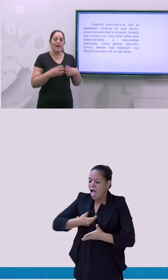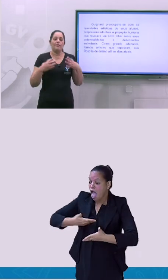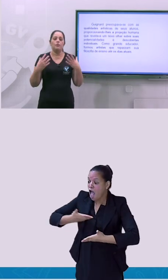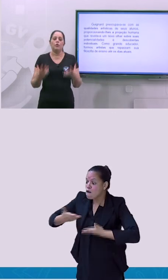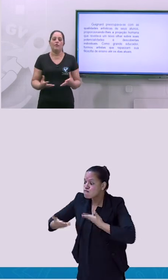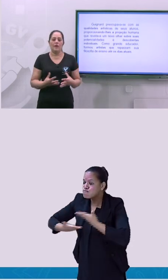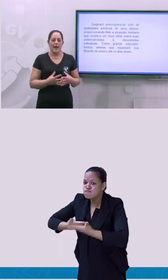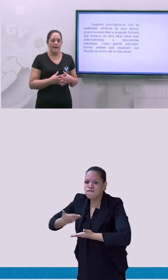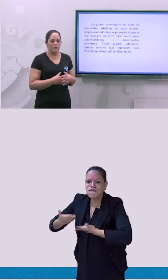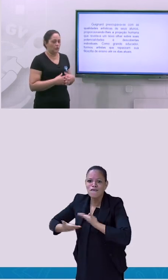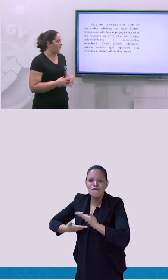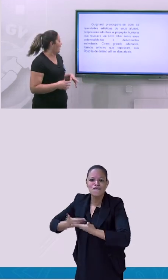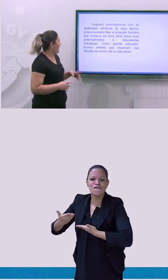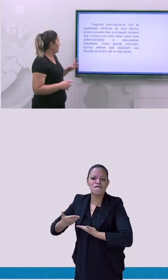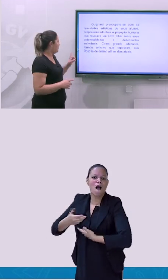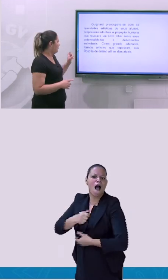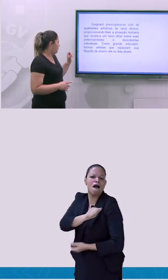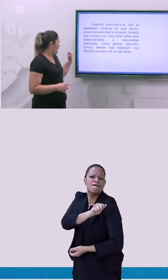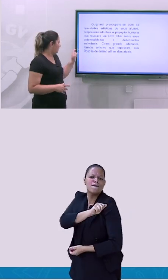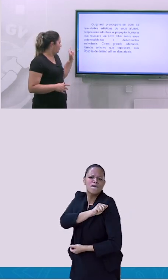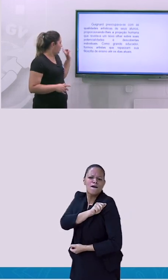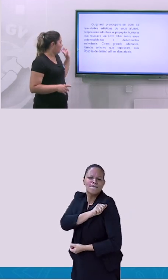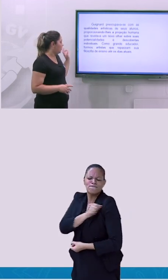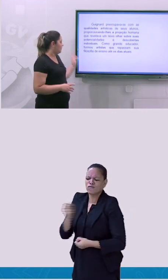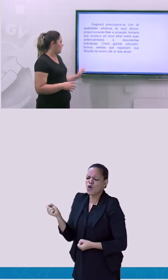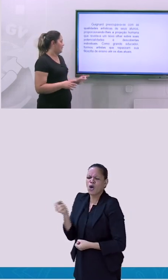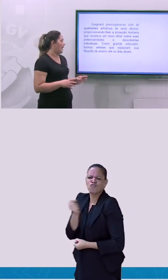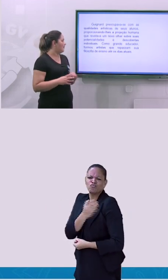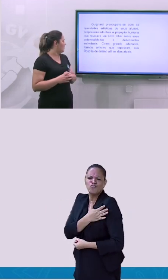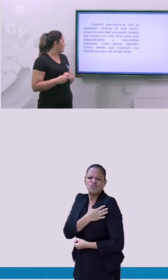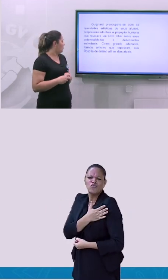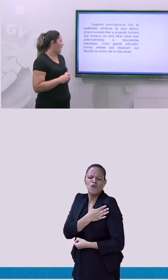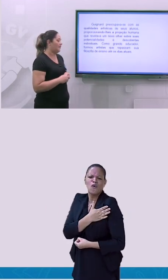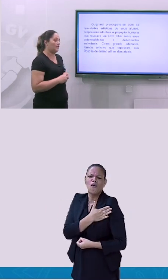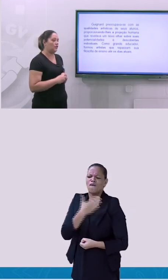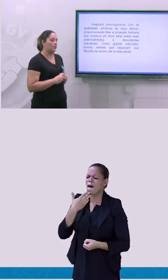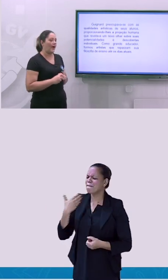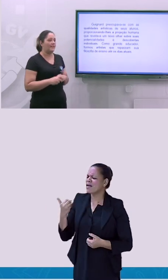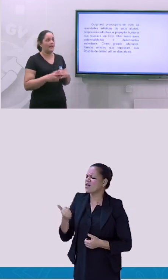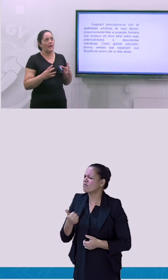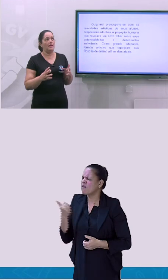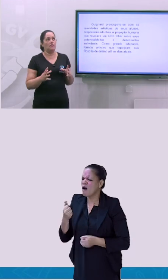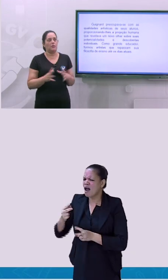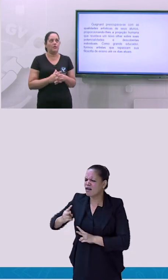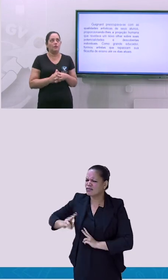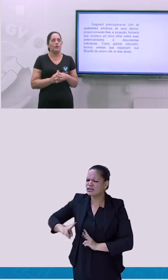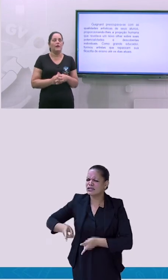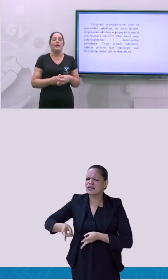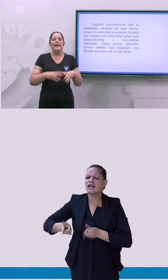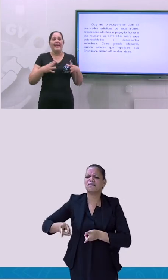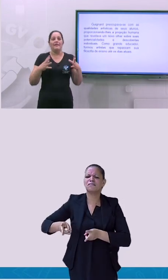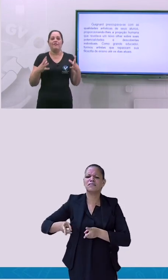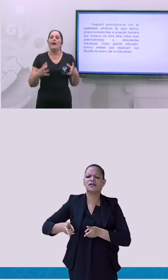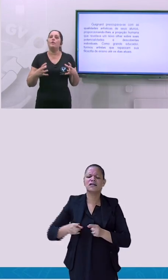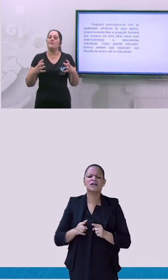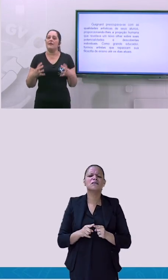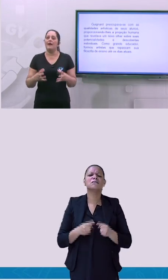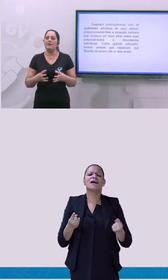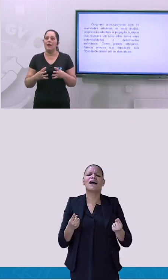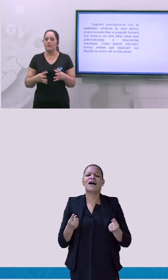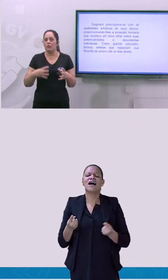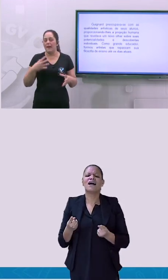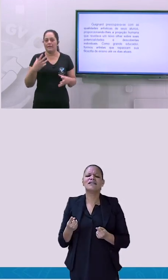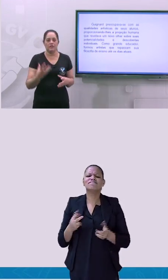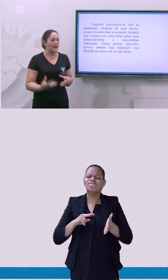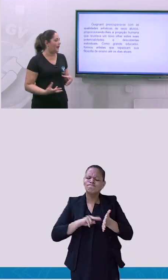que revelava um novo olhar sobre as potencialidades e descobertas individuais. O que é isso, professora? Ele